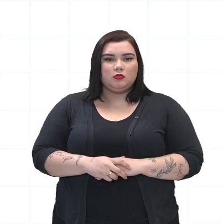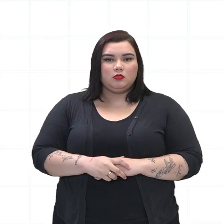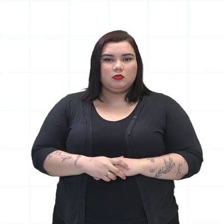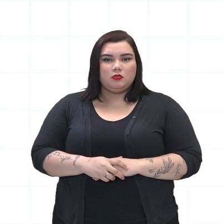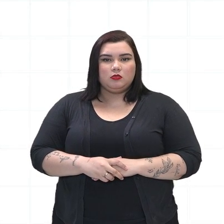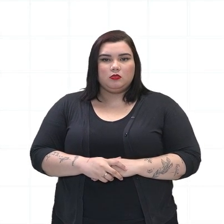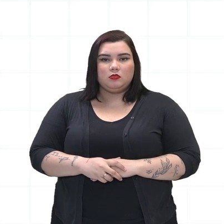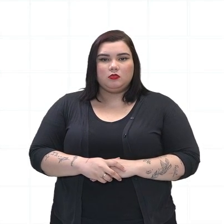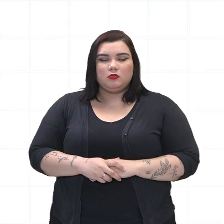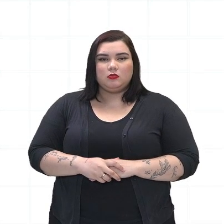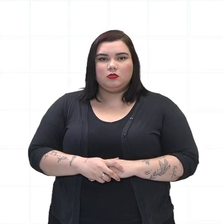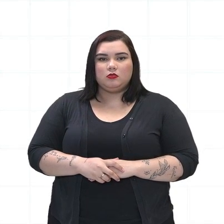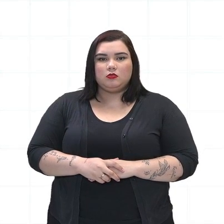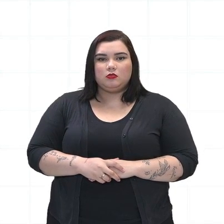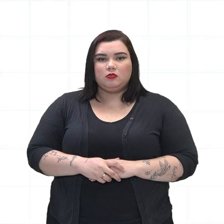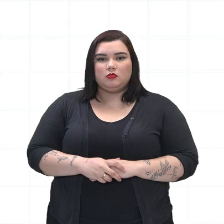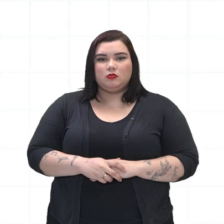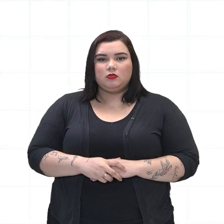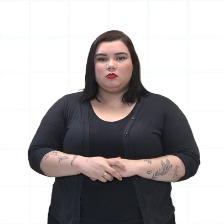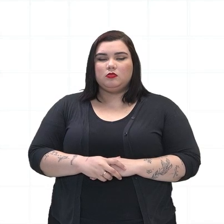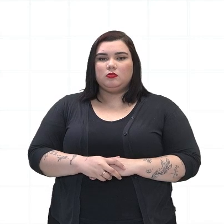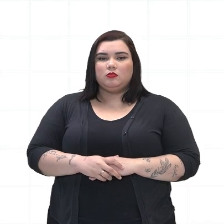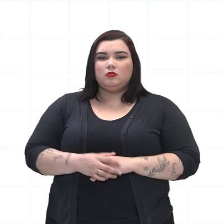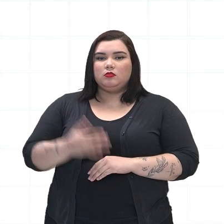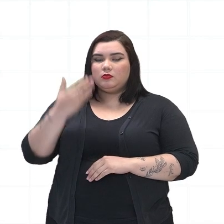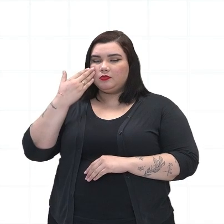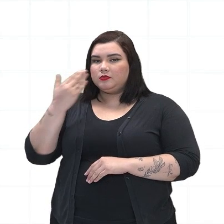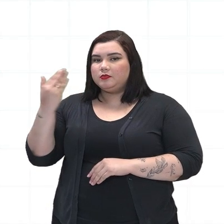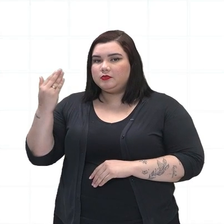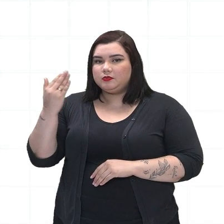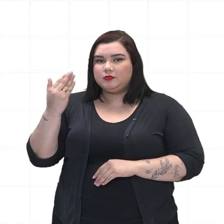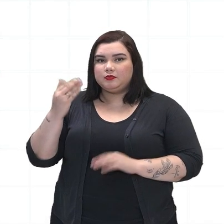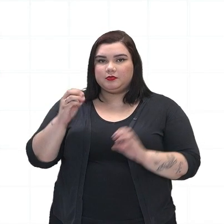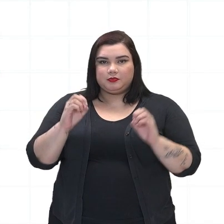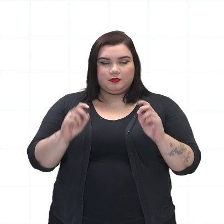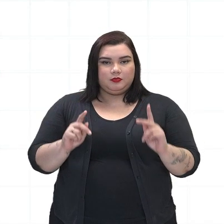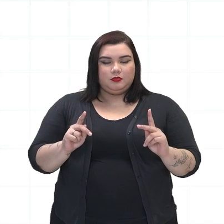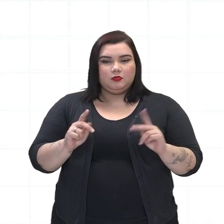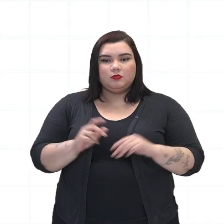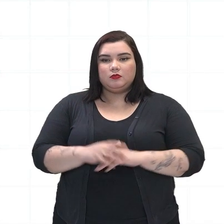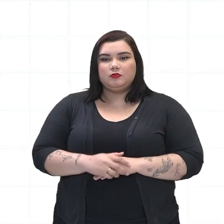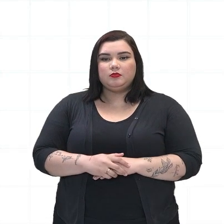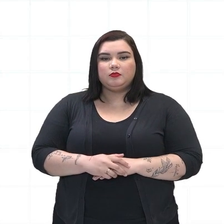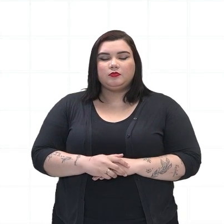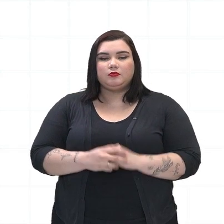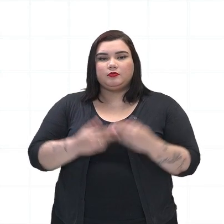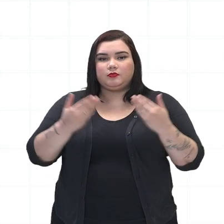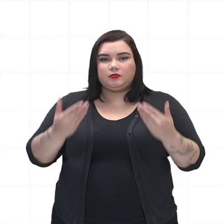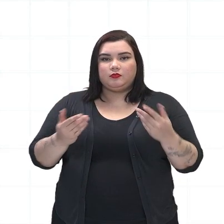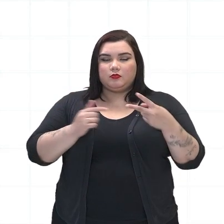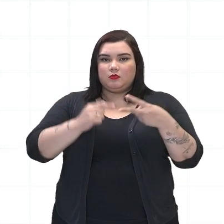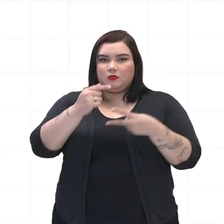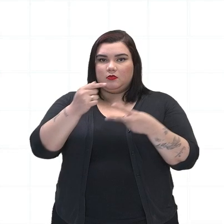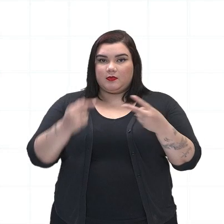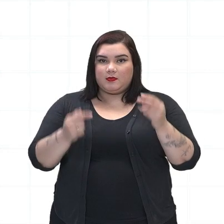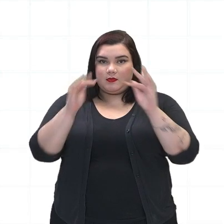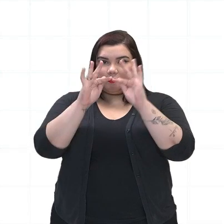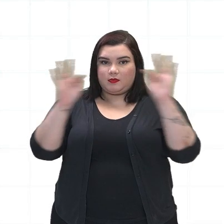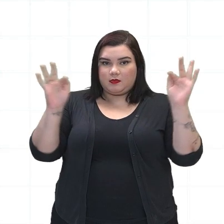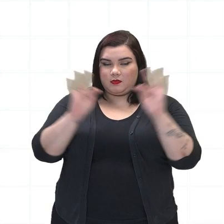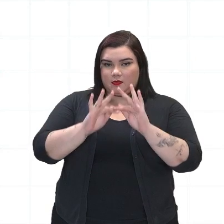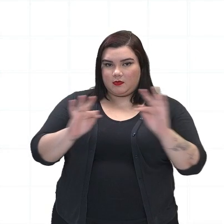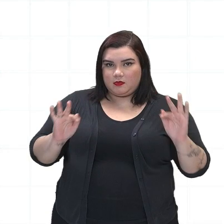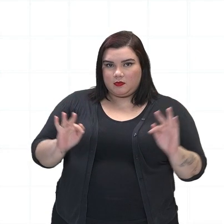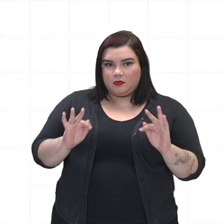I never ride a motorcycle, ok? So, a gente tem 2 frases aí. I always